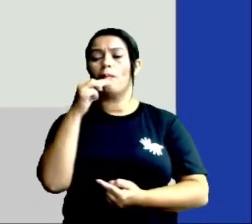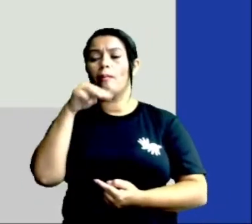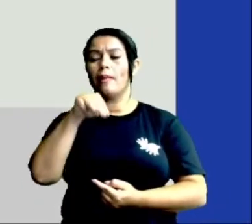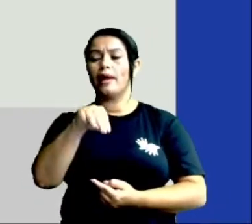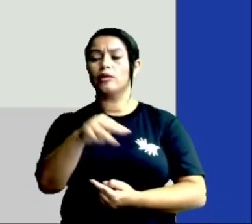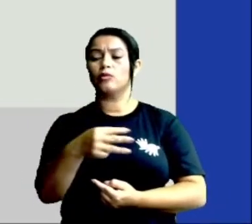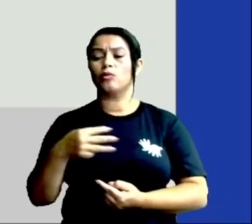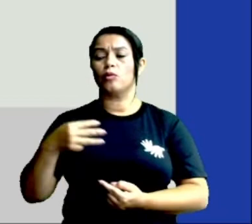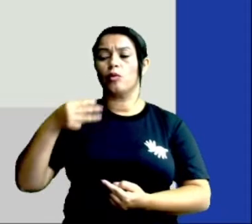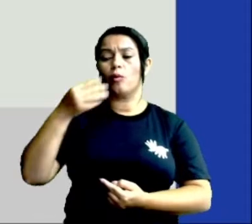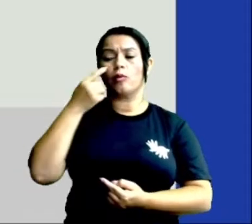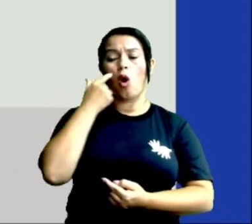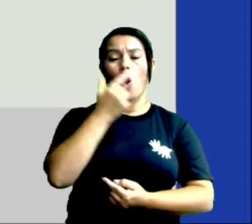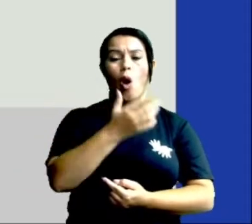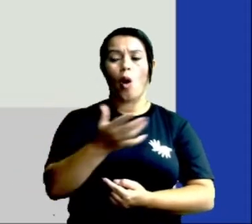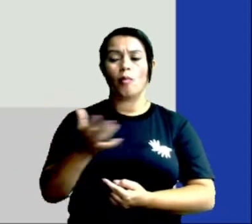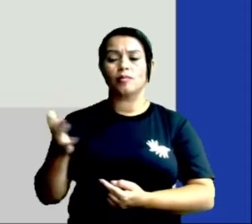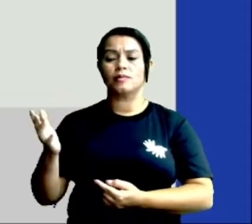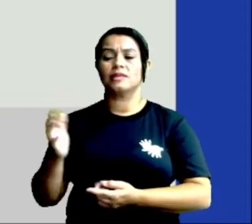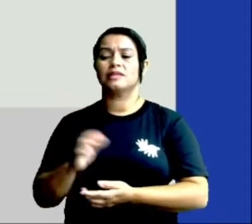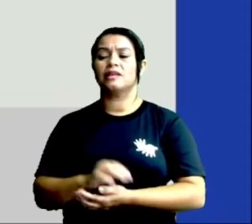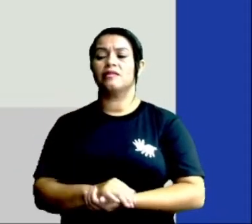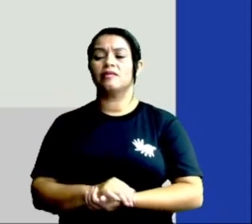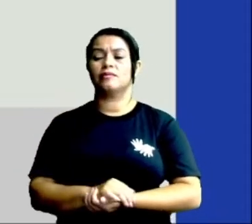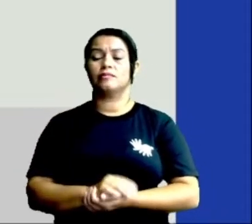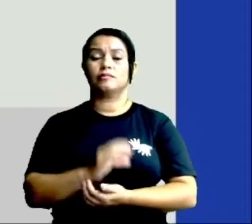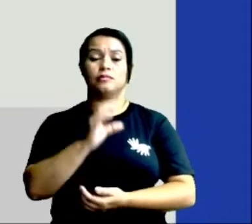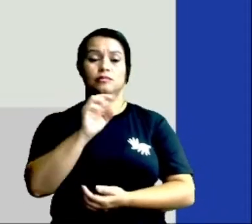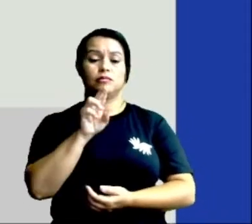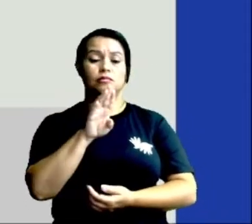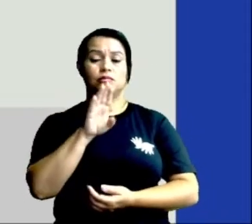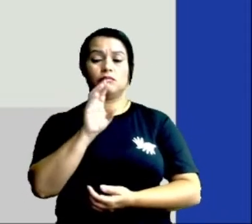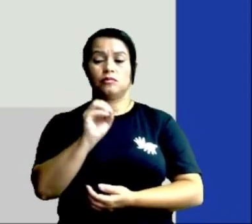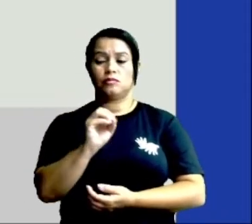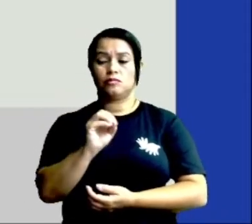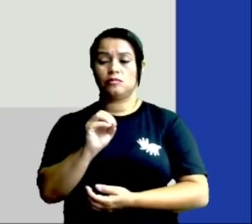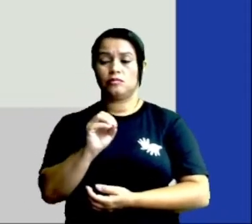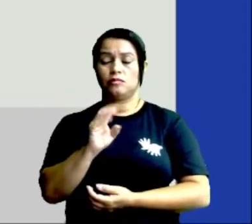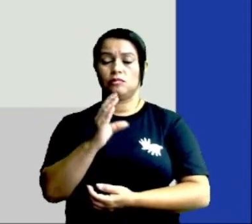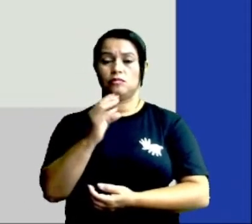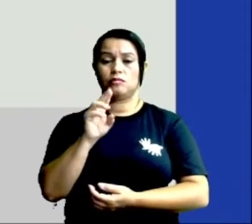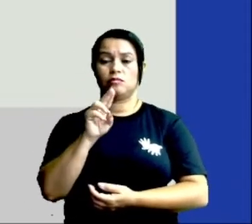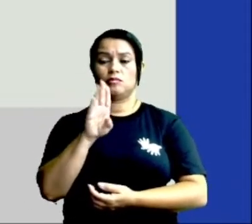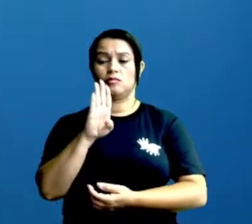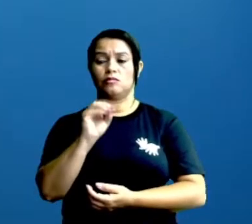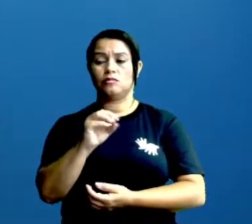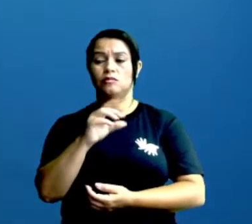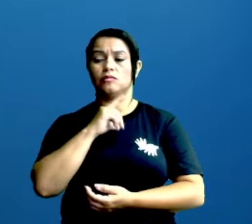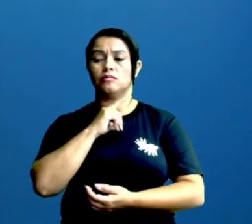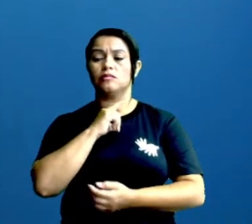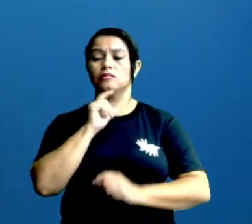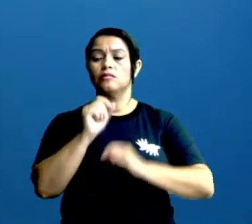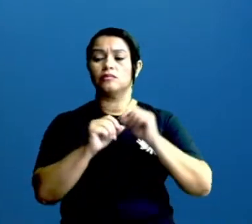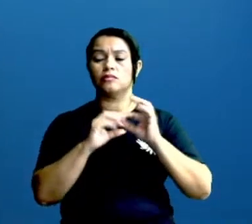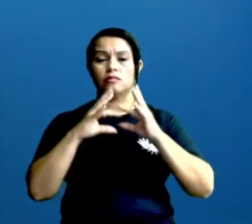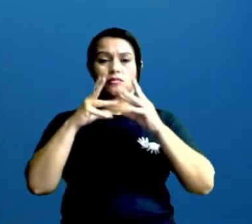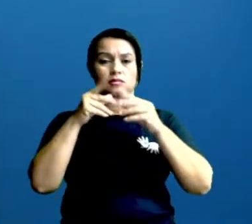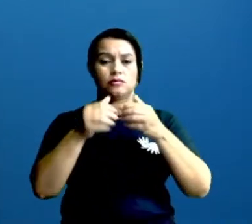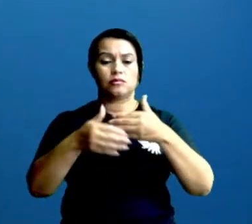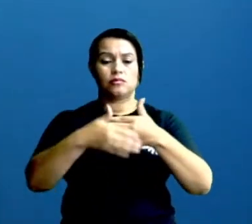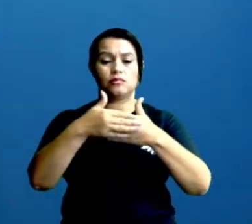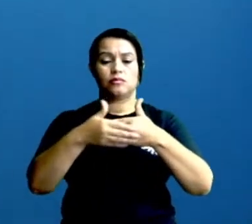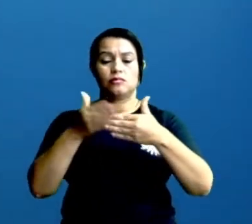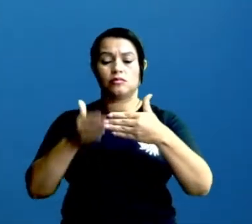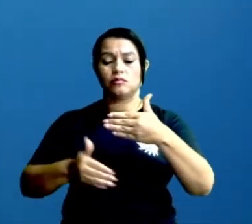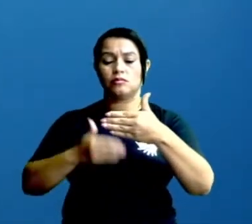ó, coloquei aqui, né, um cubo. Nós sabemos que o cubo tem o quê? Todos os lados